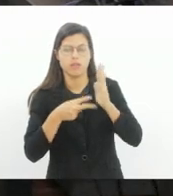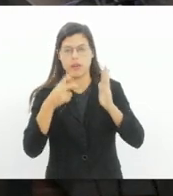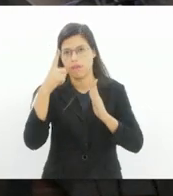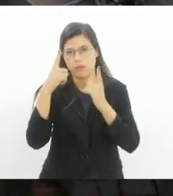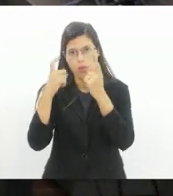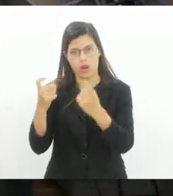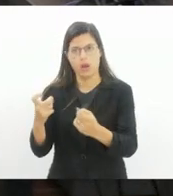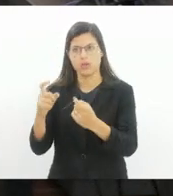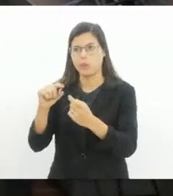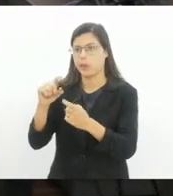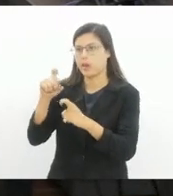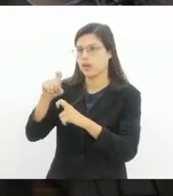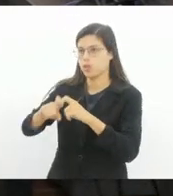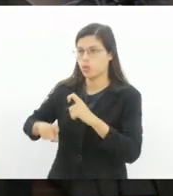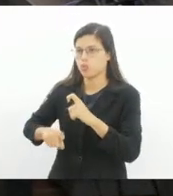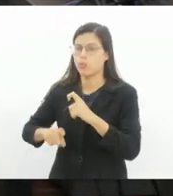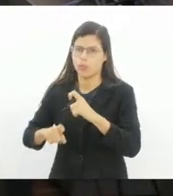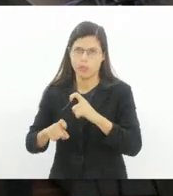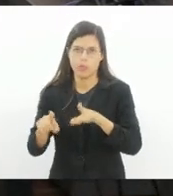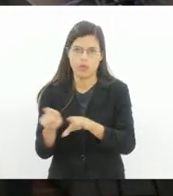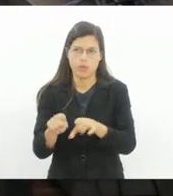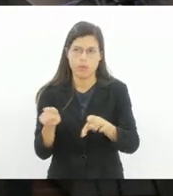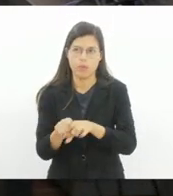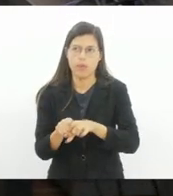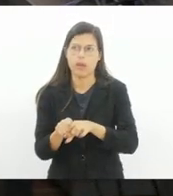e só assim é assim como uma forma da gente